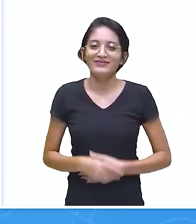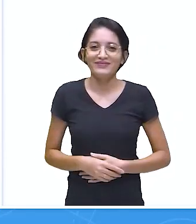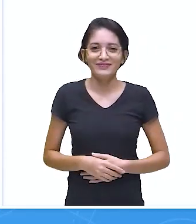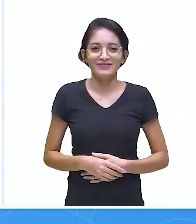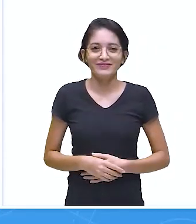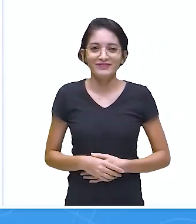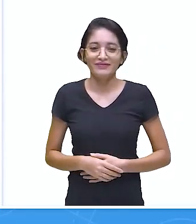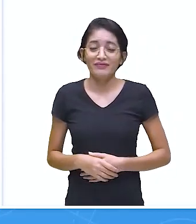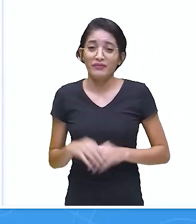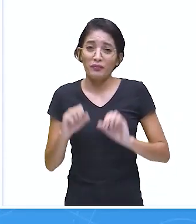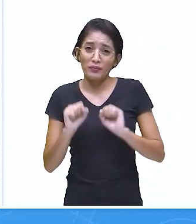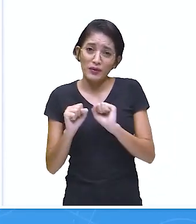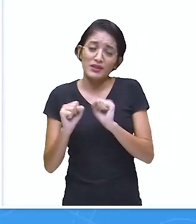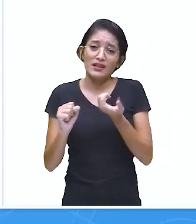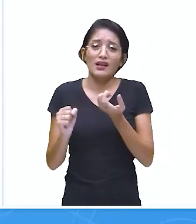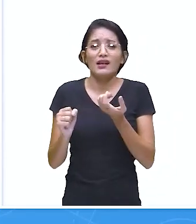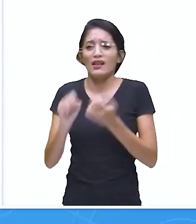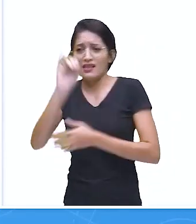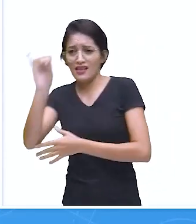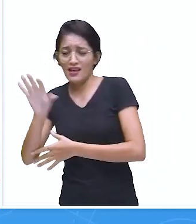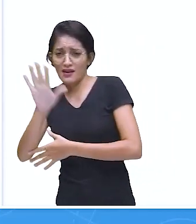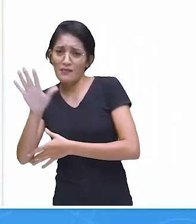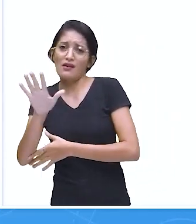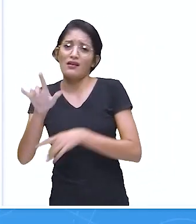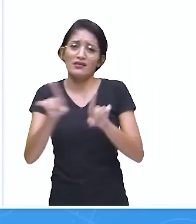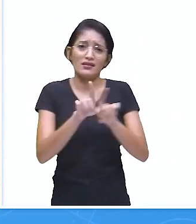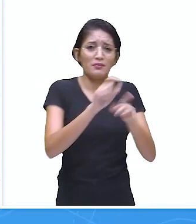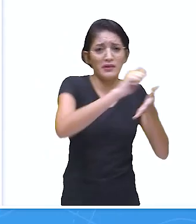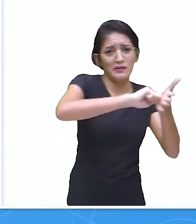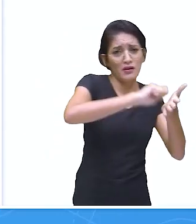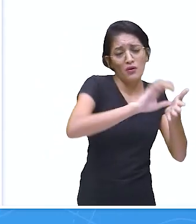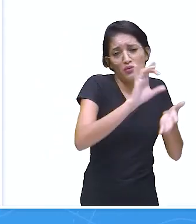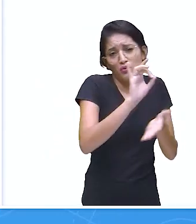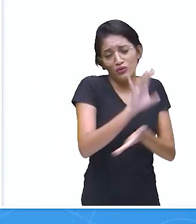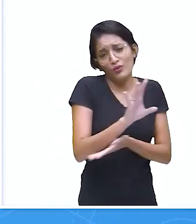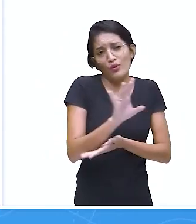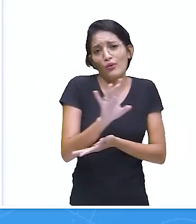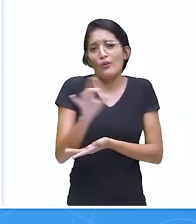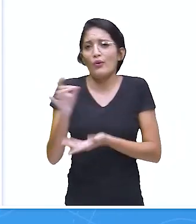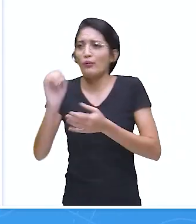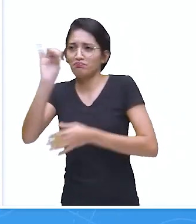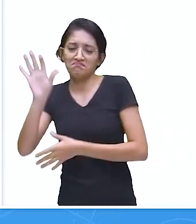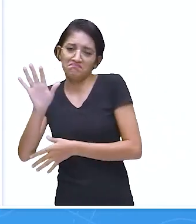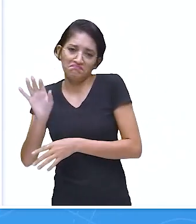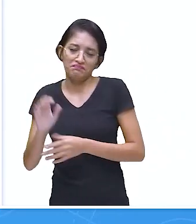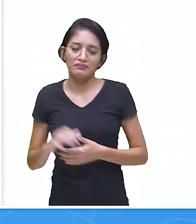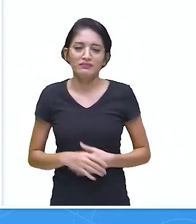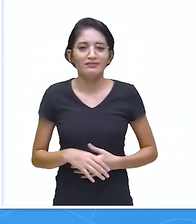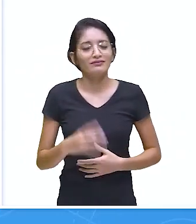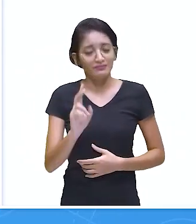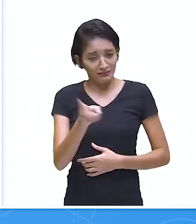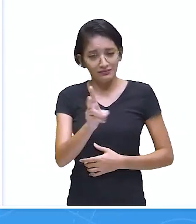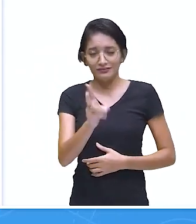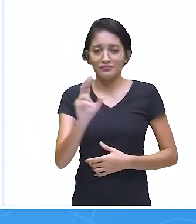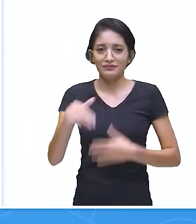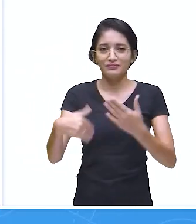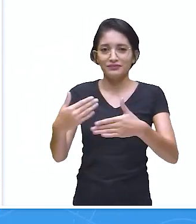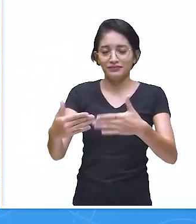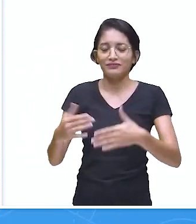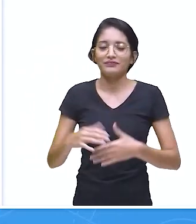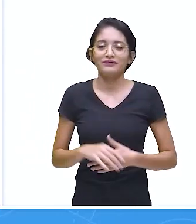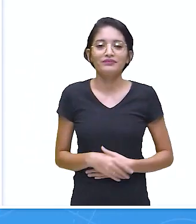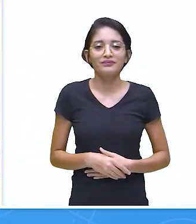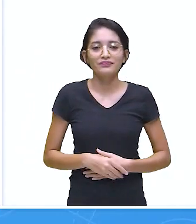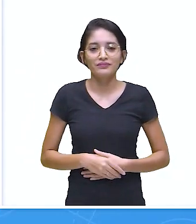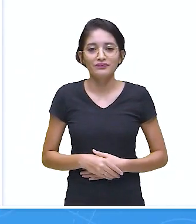Então, pode ser associado com linguagem verbal, linguagem não verbal ou só linguagem não verbal. Muito bem. Vamos prosseguindo aí na análise dessa charge.